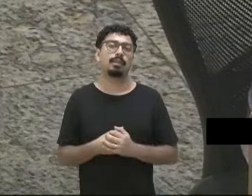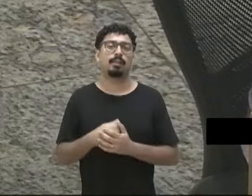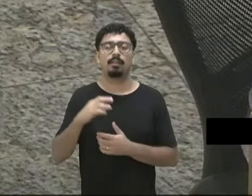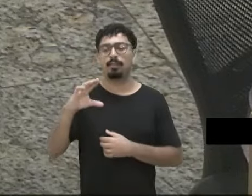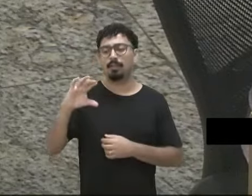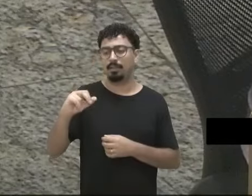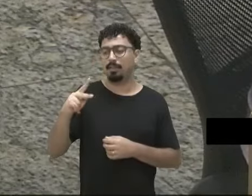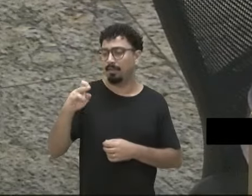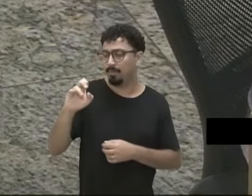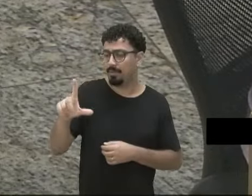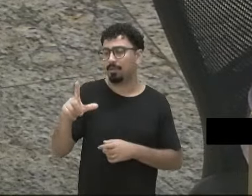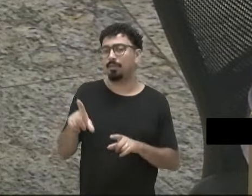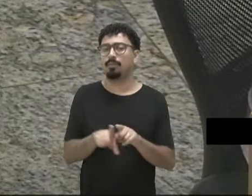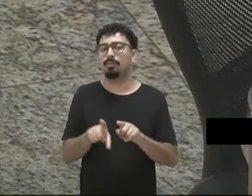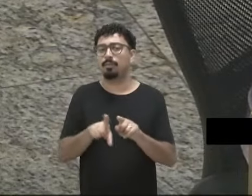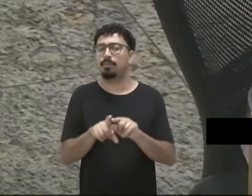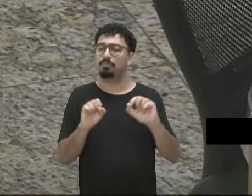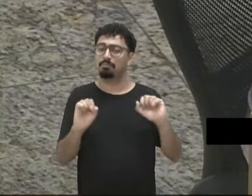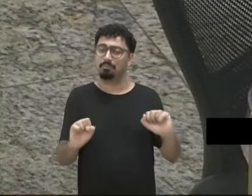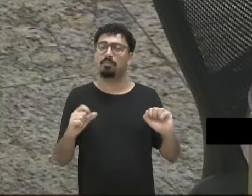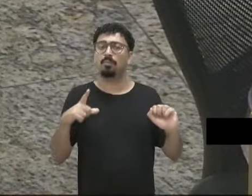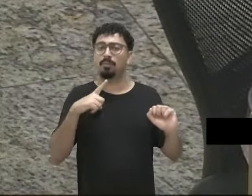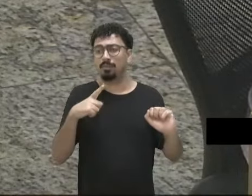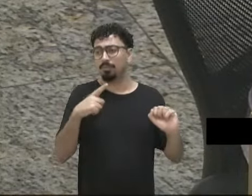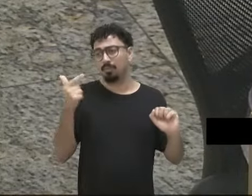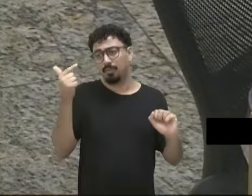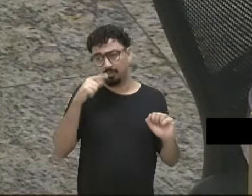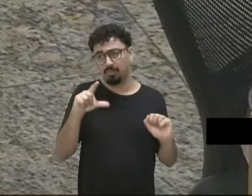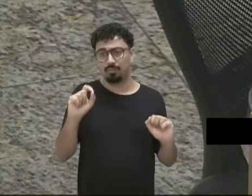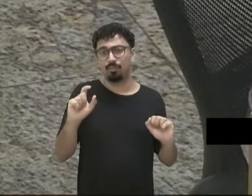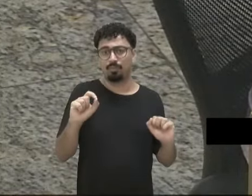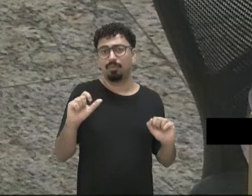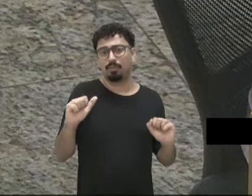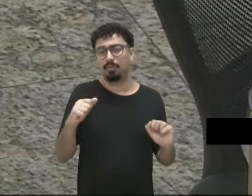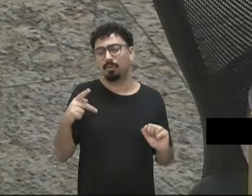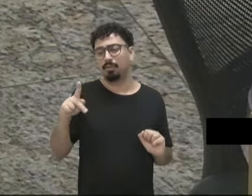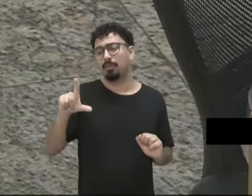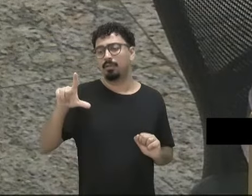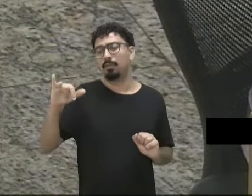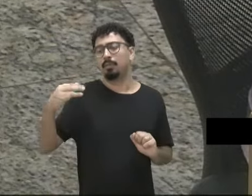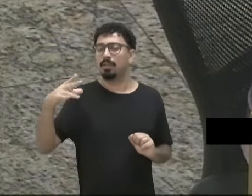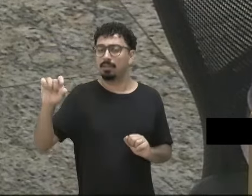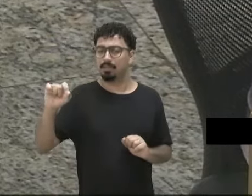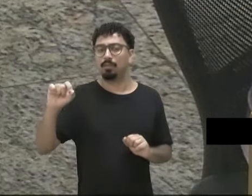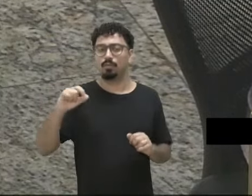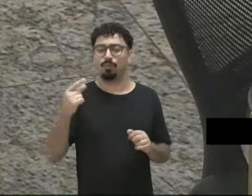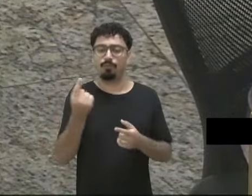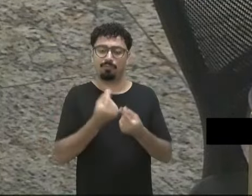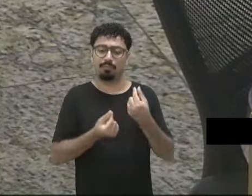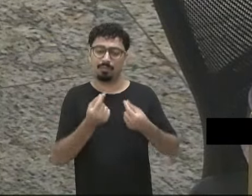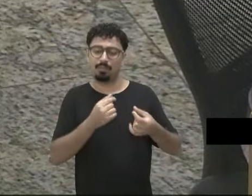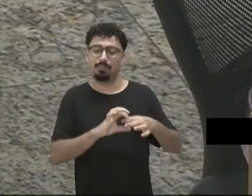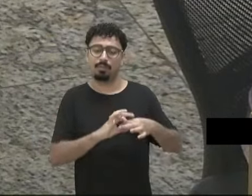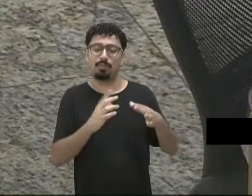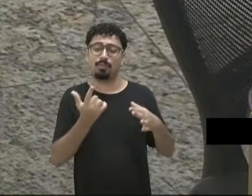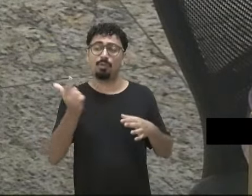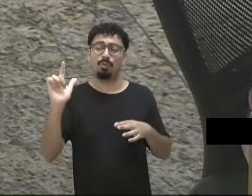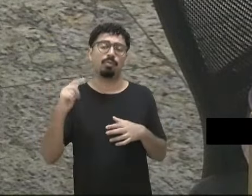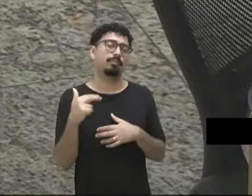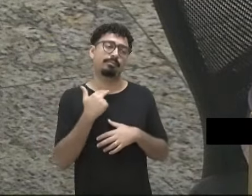capital, as suas aplicações, porque ele vai ter uma gama de aplicações financeiras permitidas que nos outros níveis não